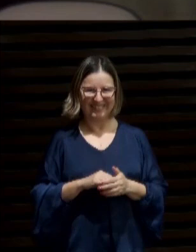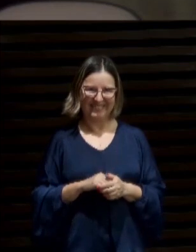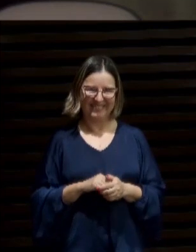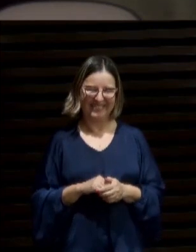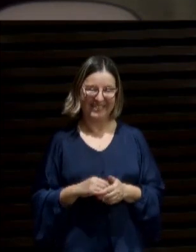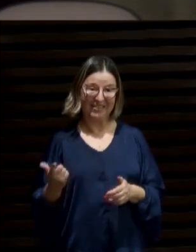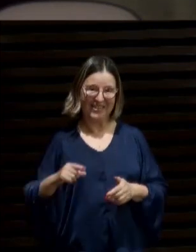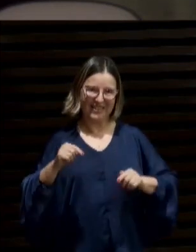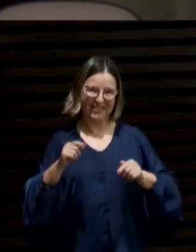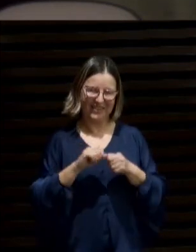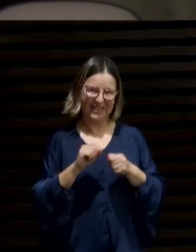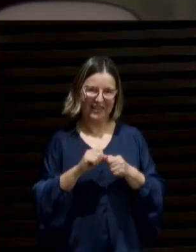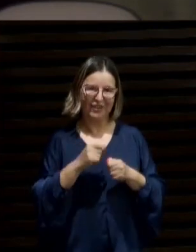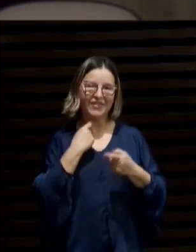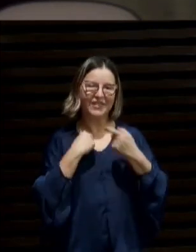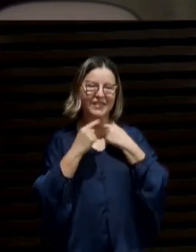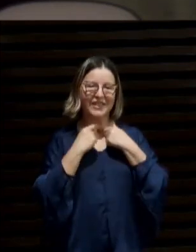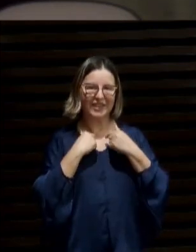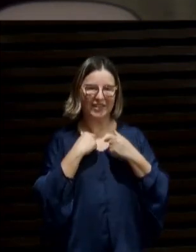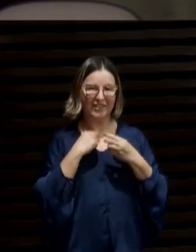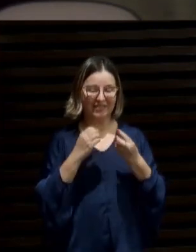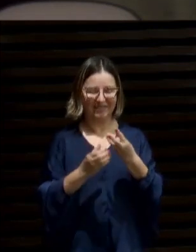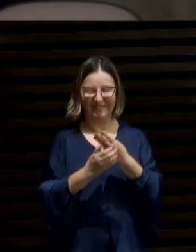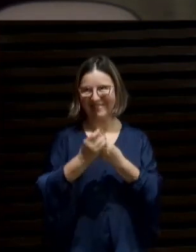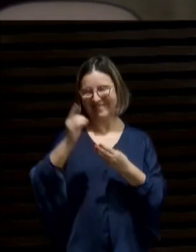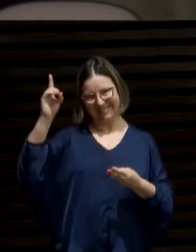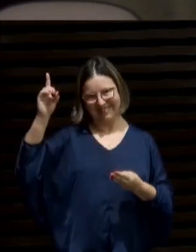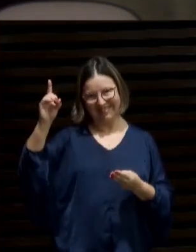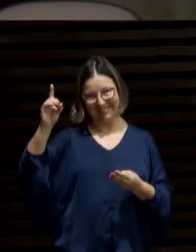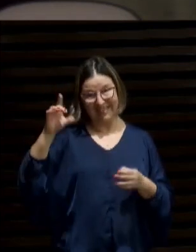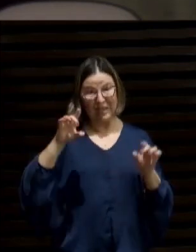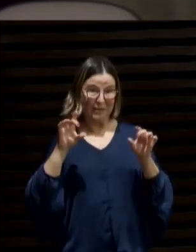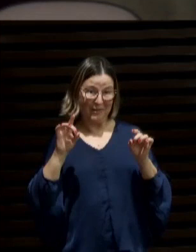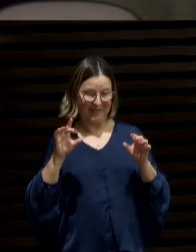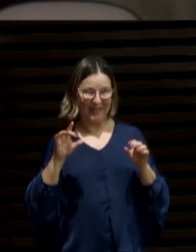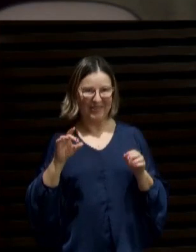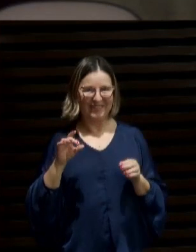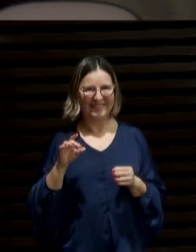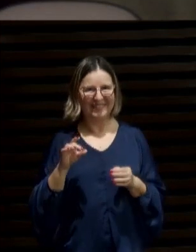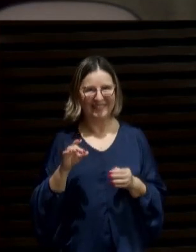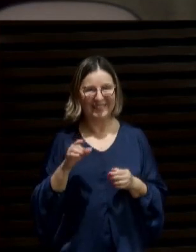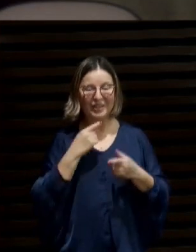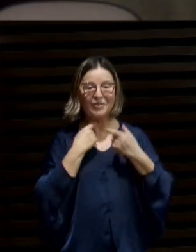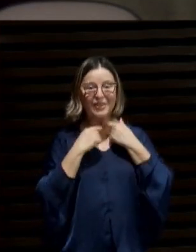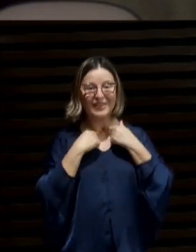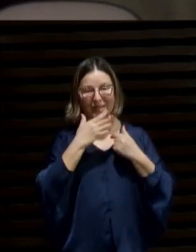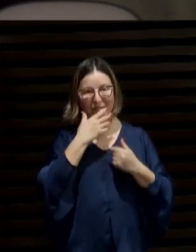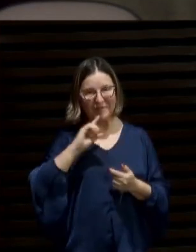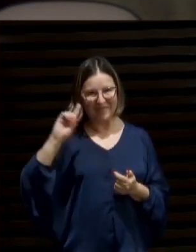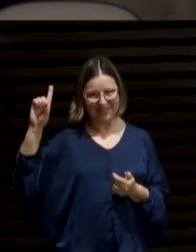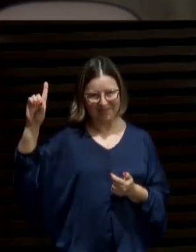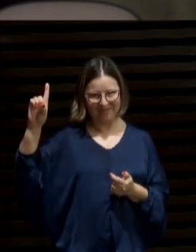Ele veio aqui fazer a vontade da Trindade, e especialmente designada como a vontade do Pai.